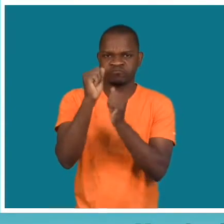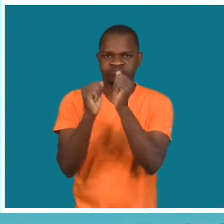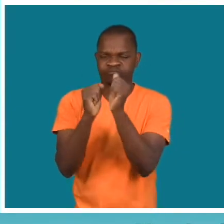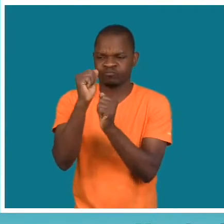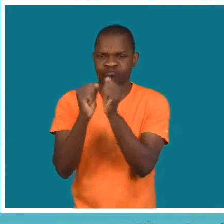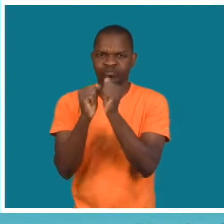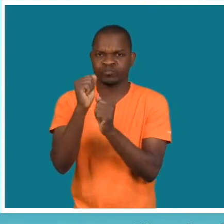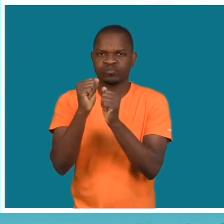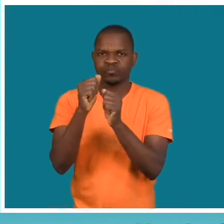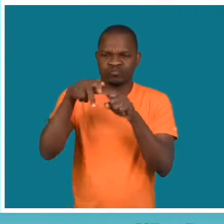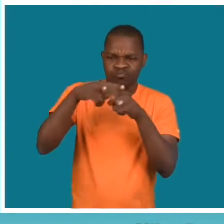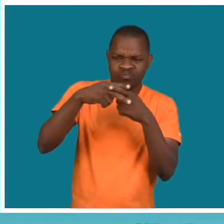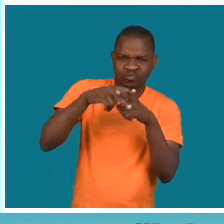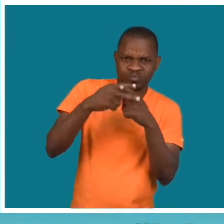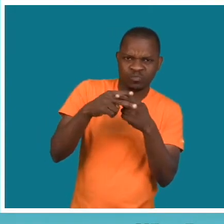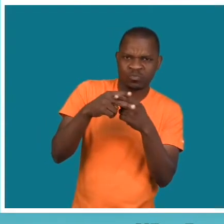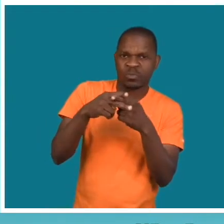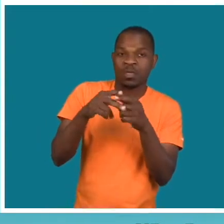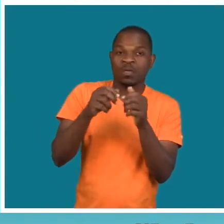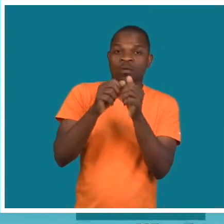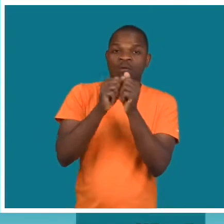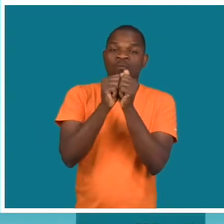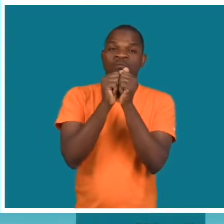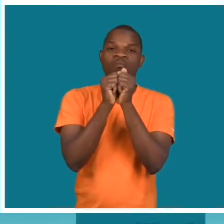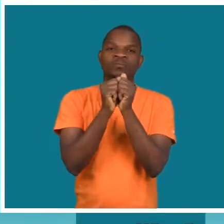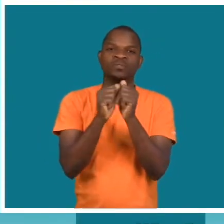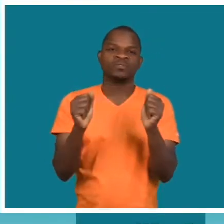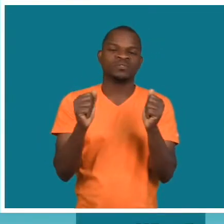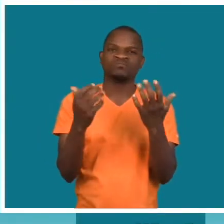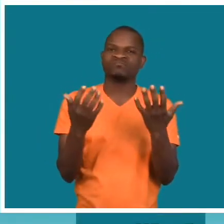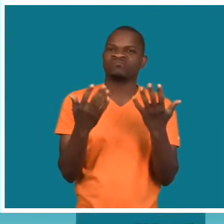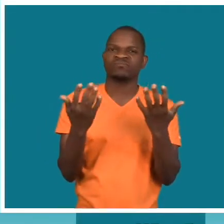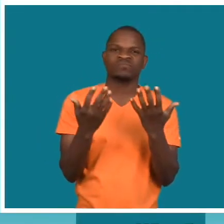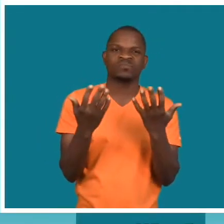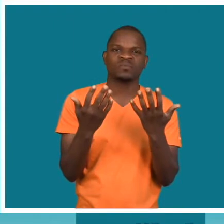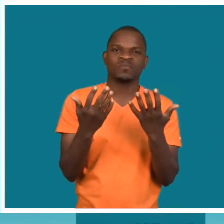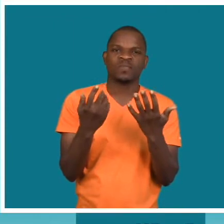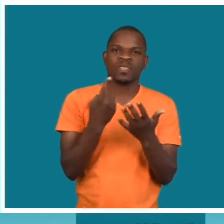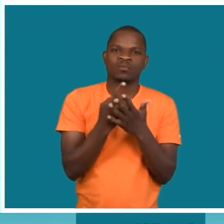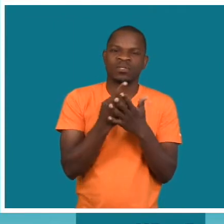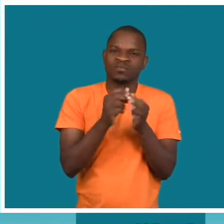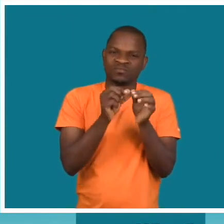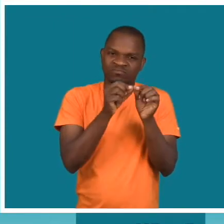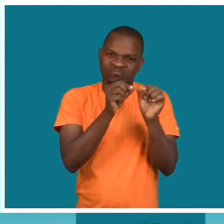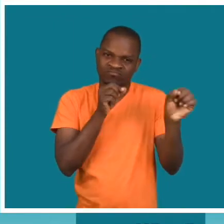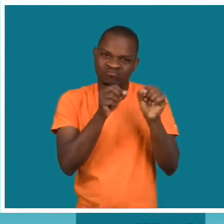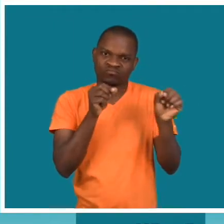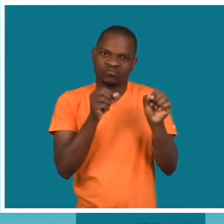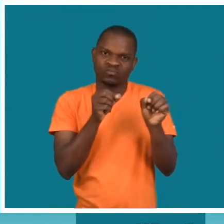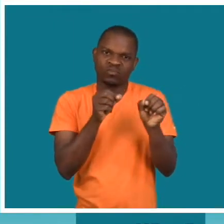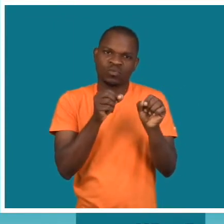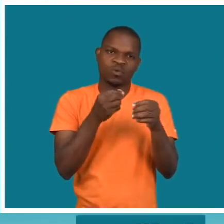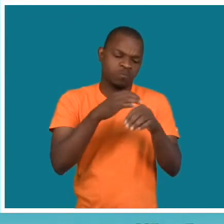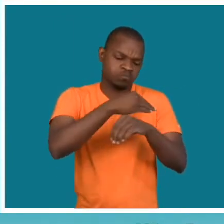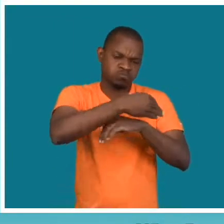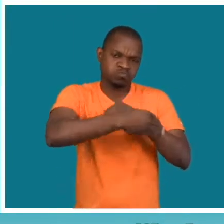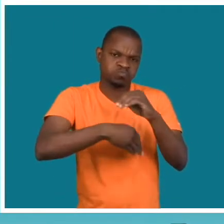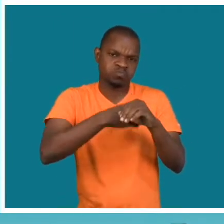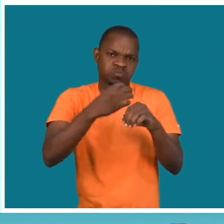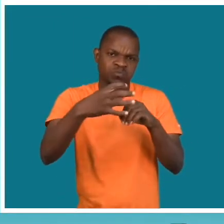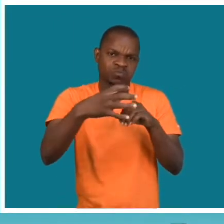fabricadas. Não são, não são, não são, como é que posso explicar? Aqui assim, tira-se a medida através do